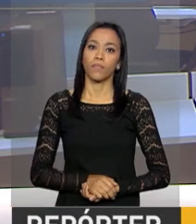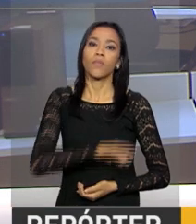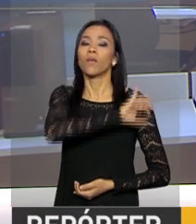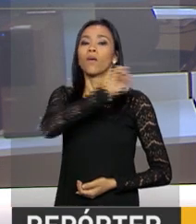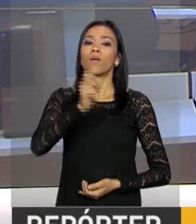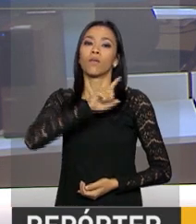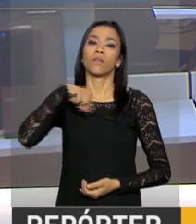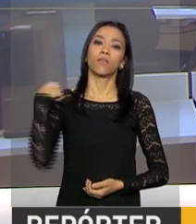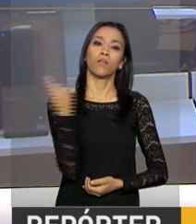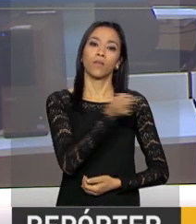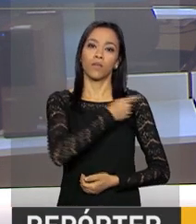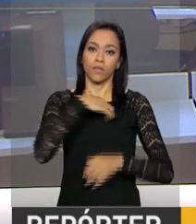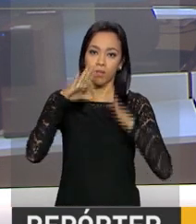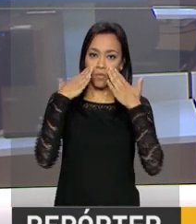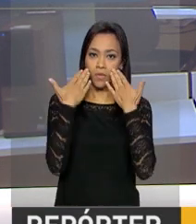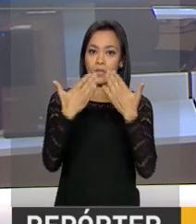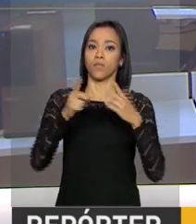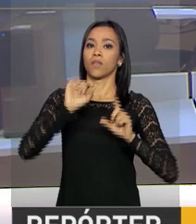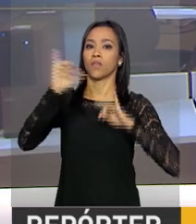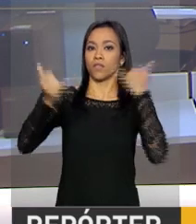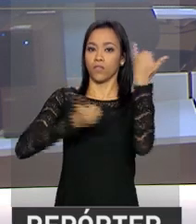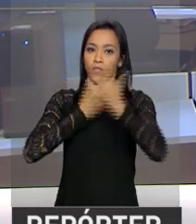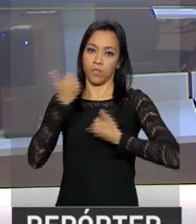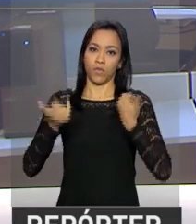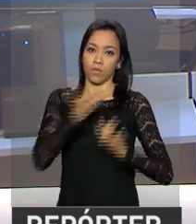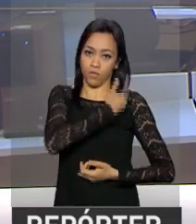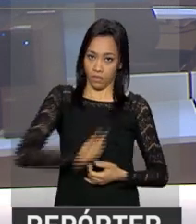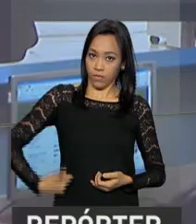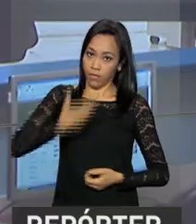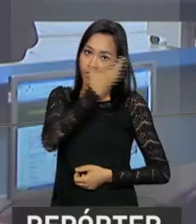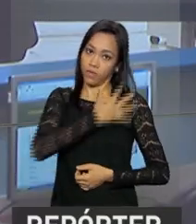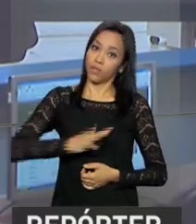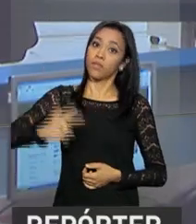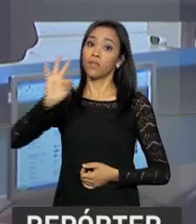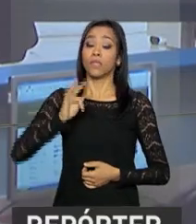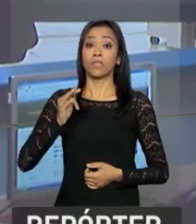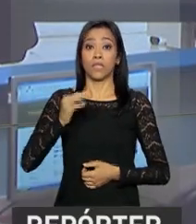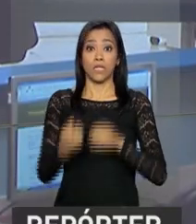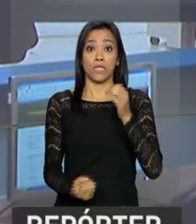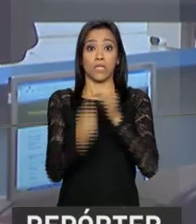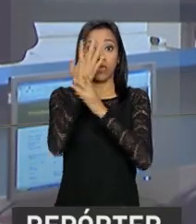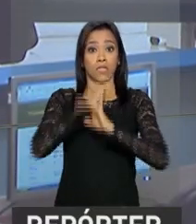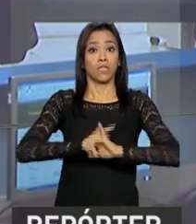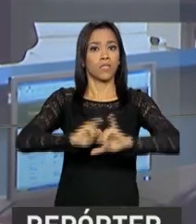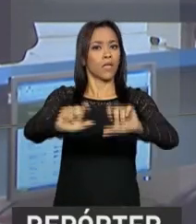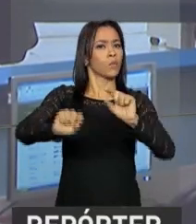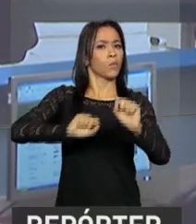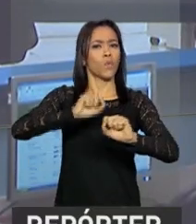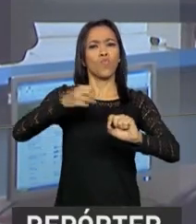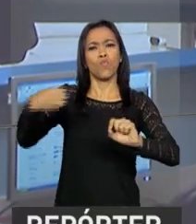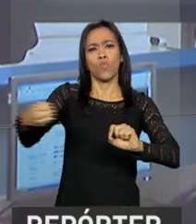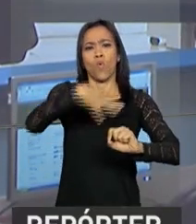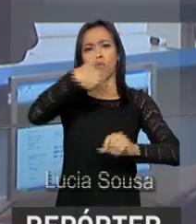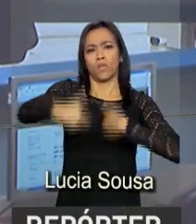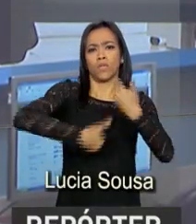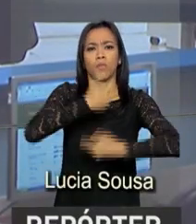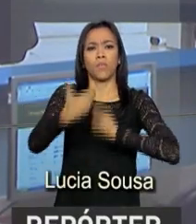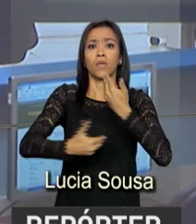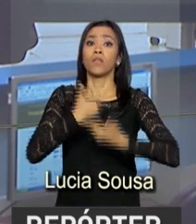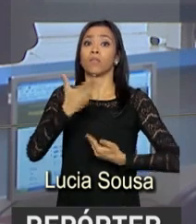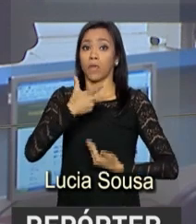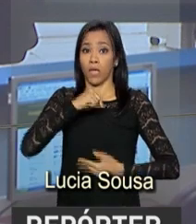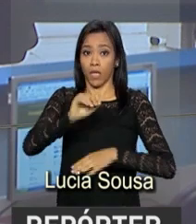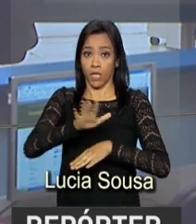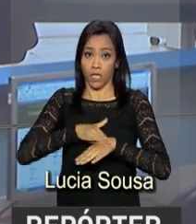Olá, está no ar o Repórter NBR com as notícias do governo federal. Lançado um novo tratamento para pessoas com HIV/AIDS. É